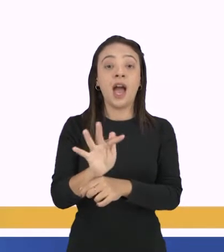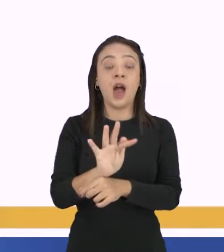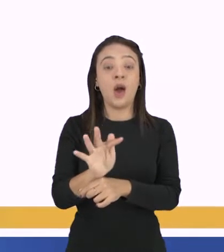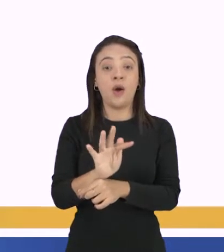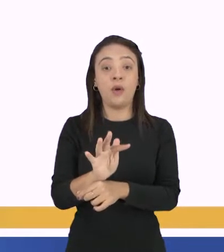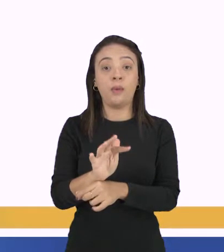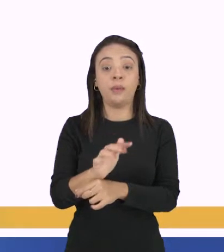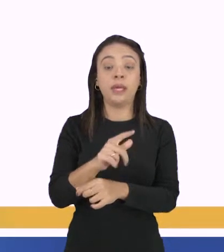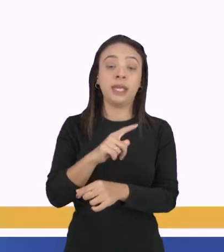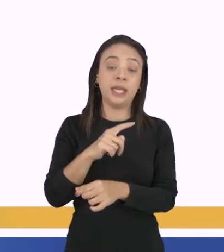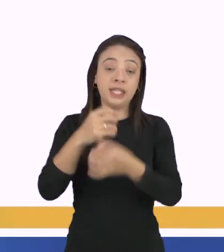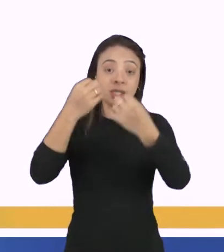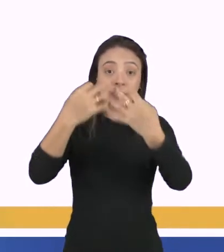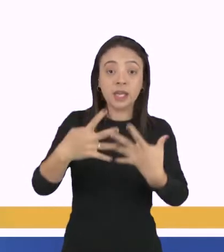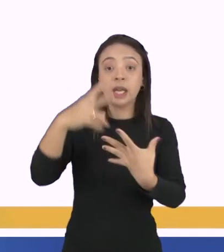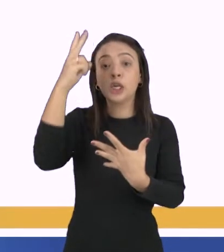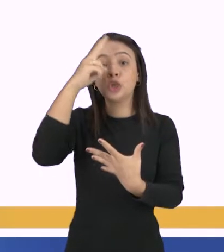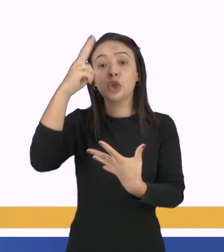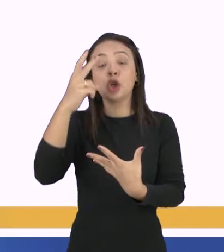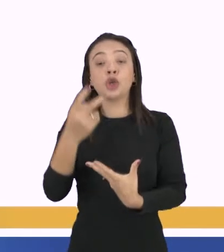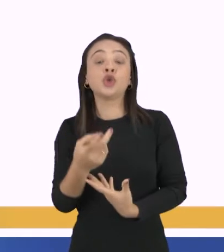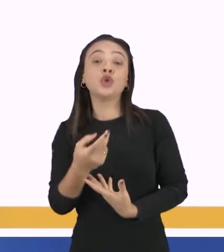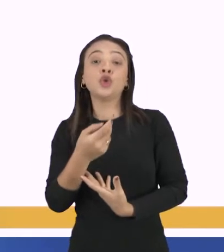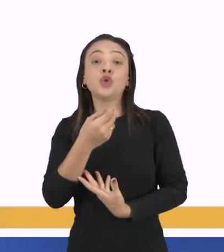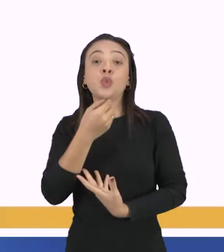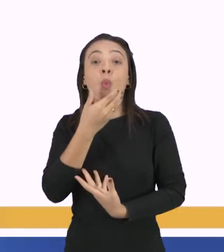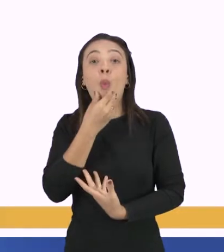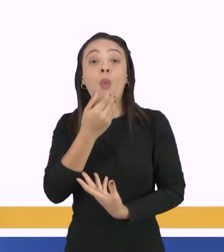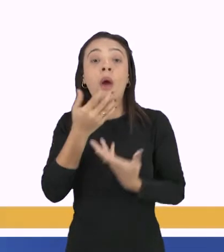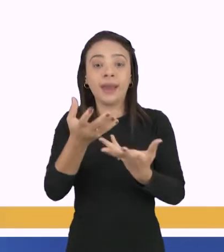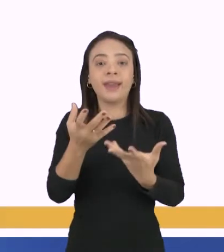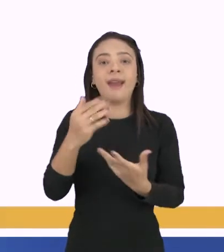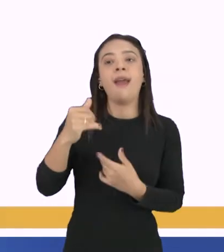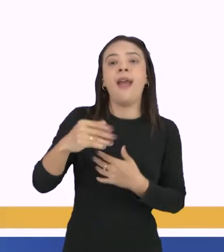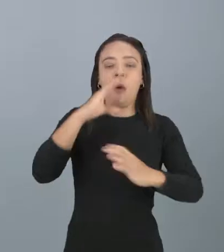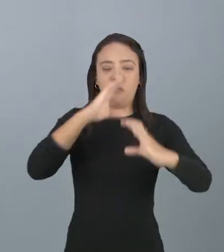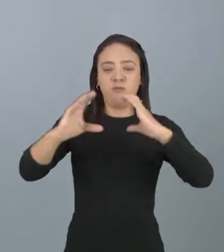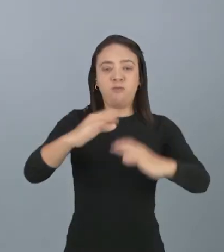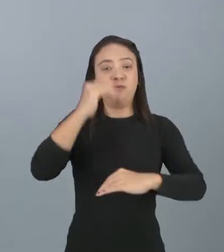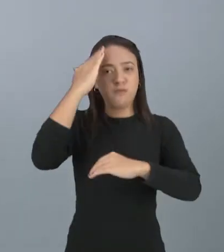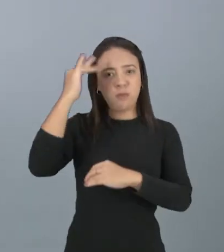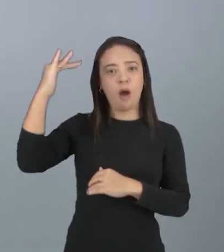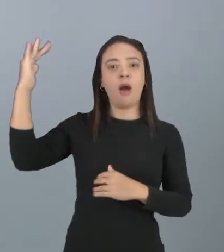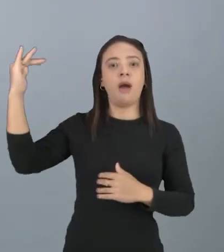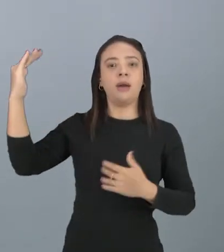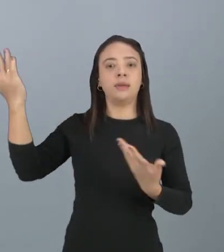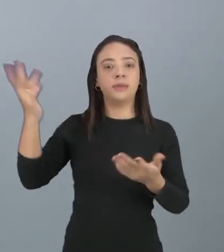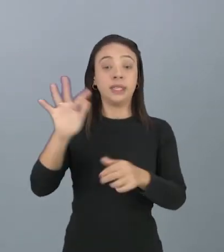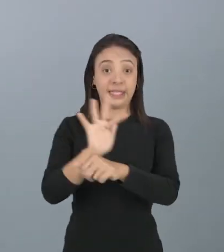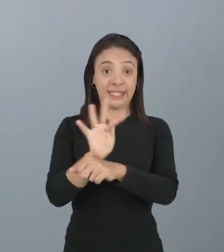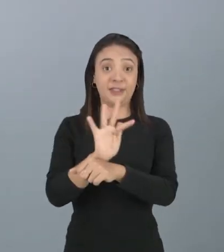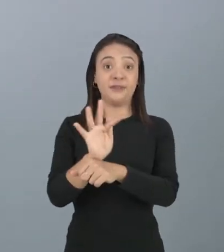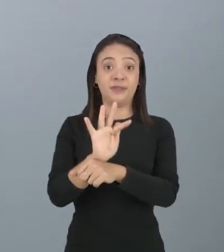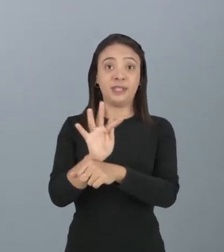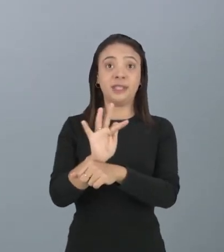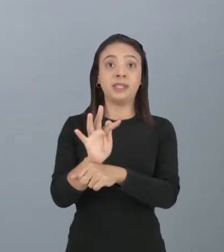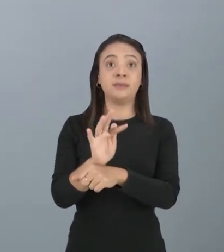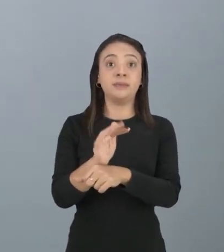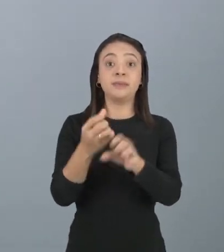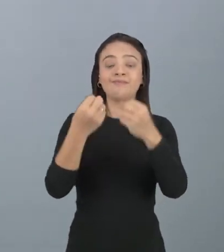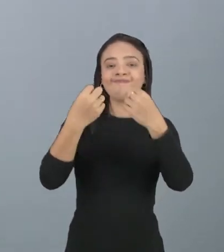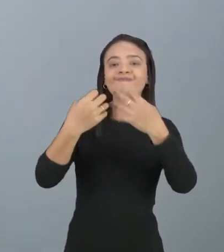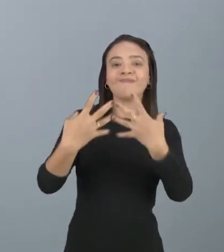feriado e conta a história de um menino que quer ser um músico famoso. Esse filme, essa animação, pessoal, ele vai